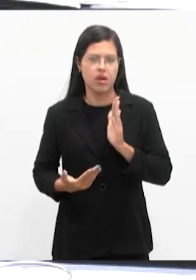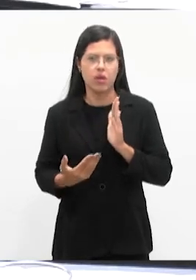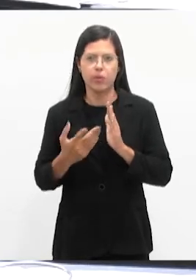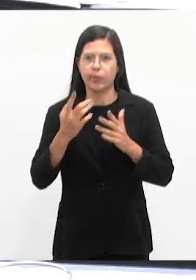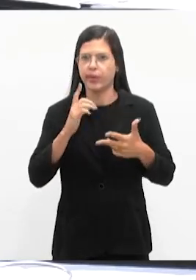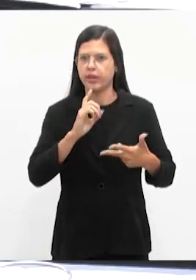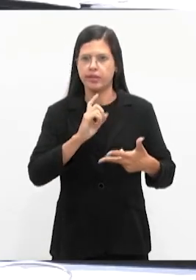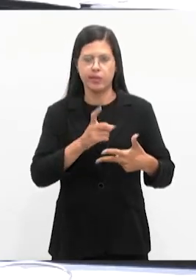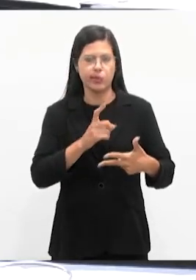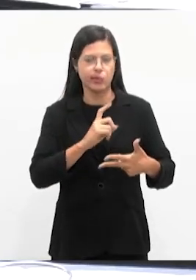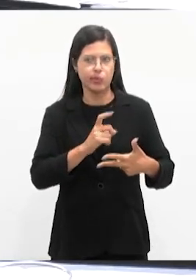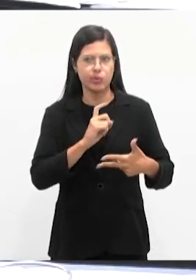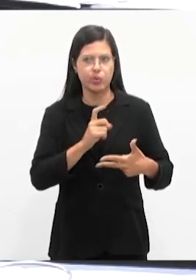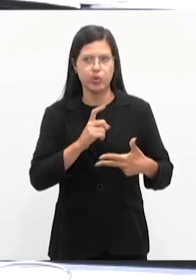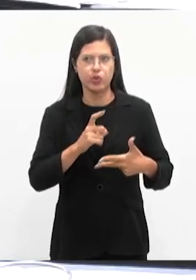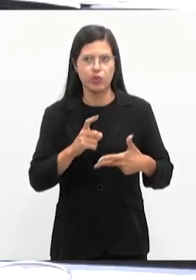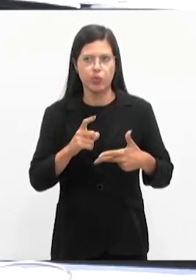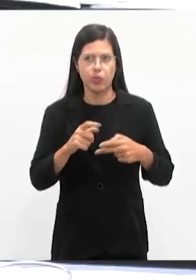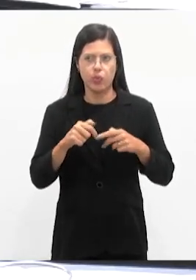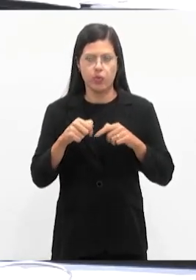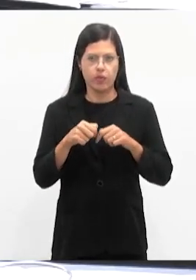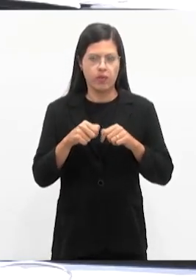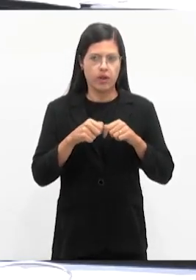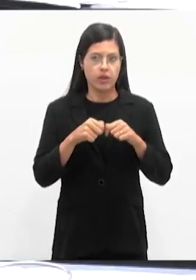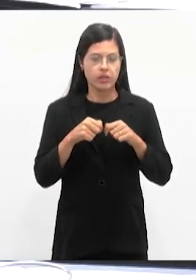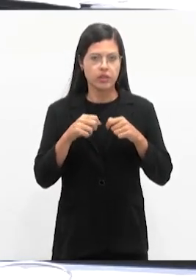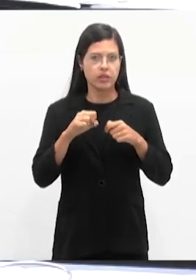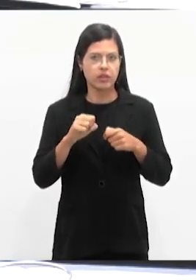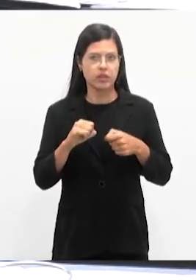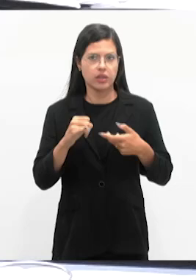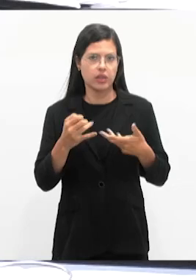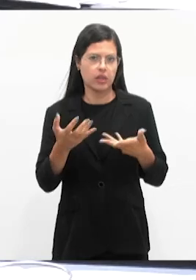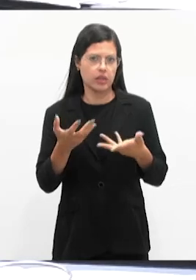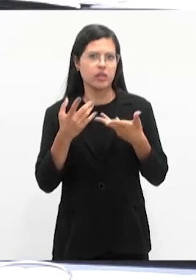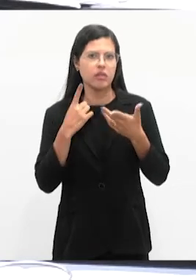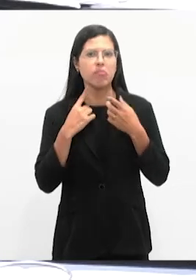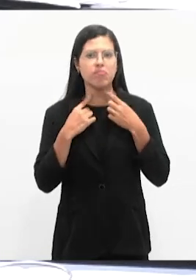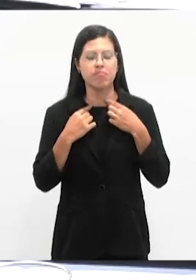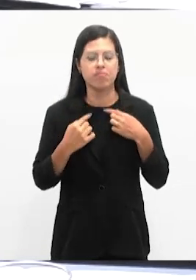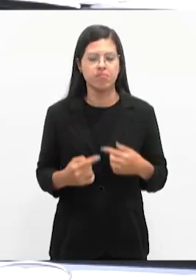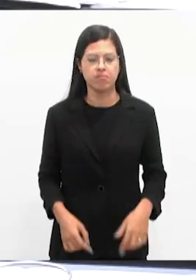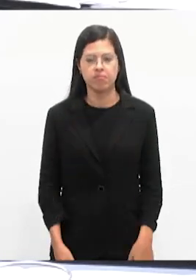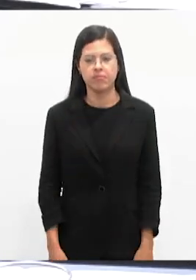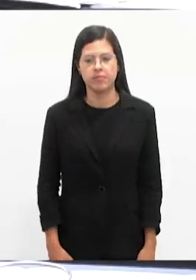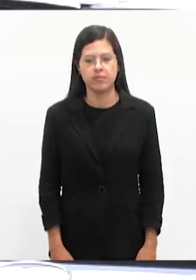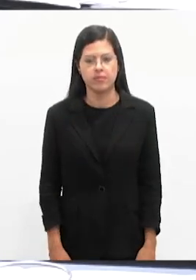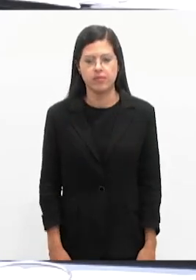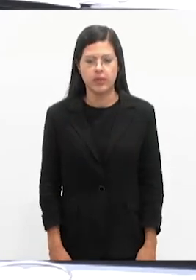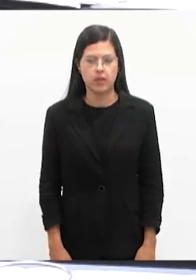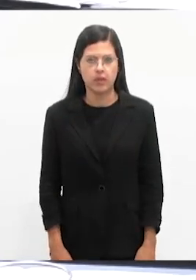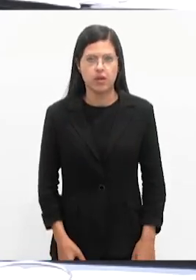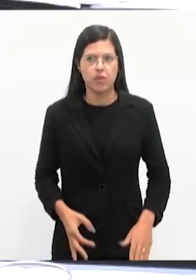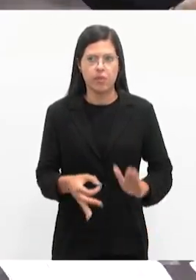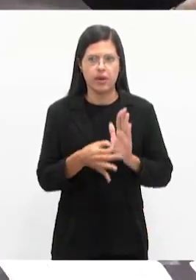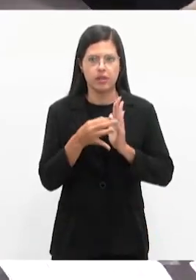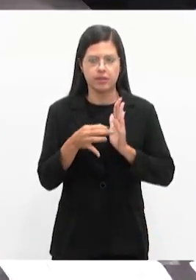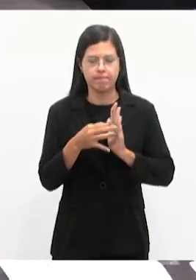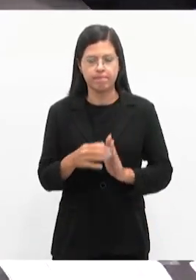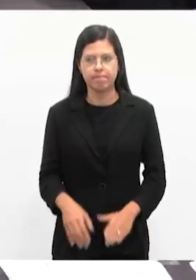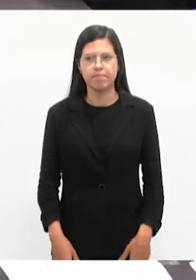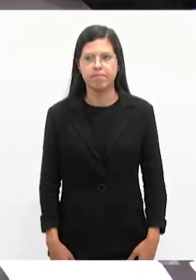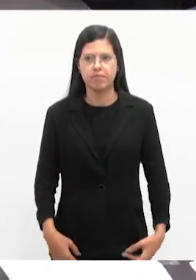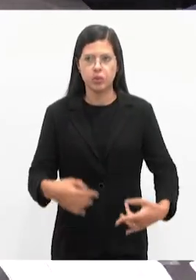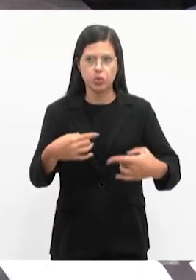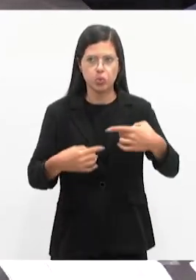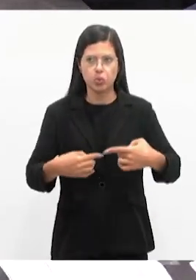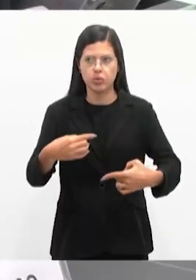Executivo o faz se assim o desejar. É o parecer. Perfeito. Em